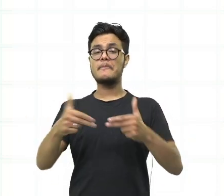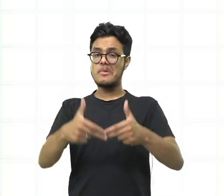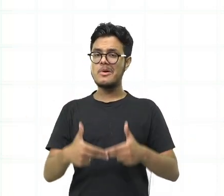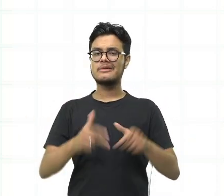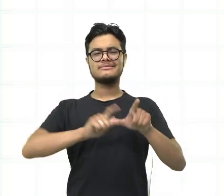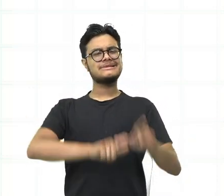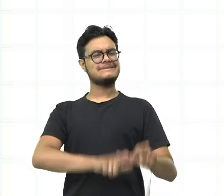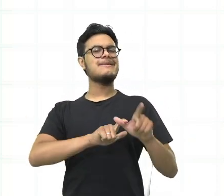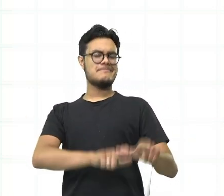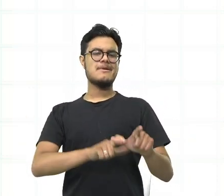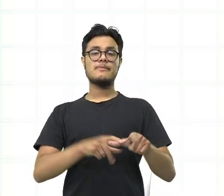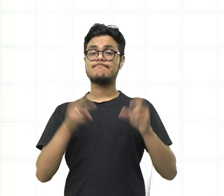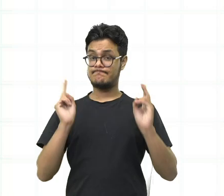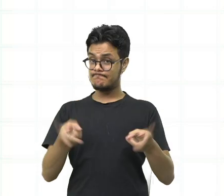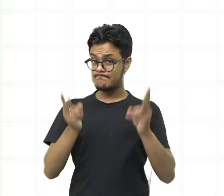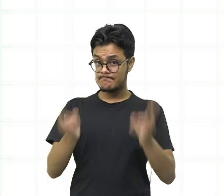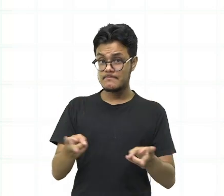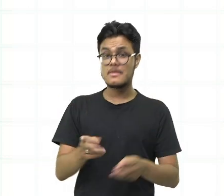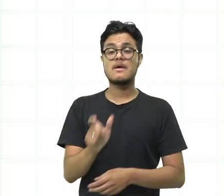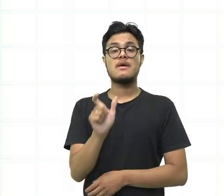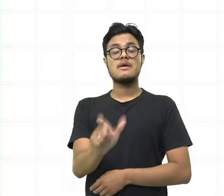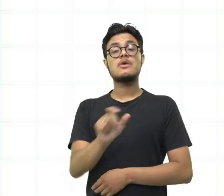permanecer juntos. Então, aqui é uma